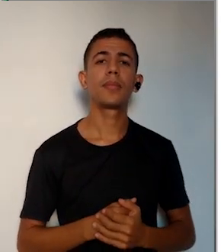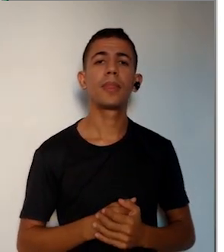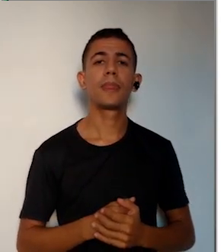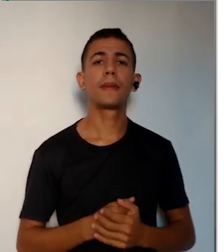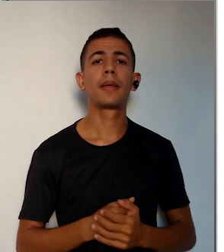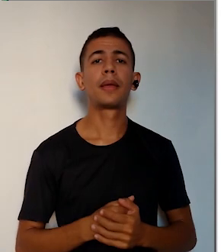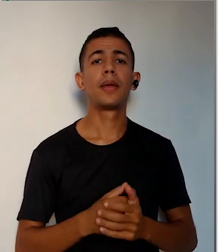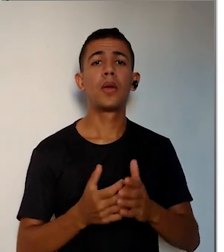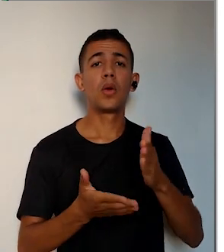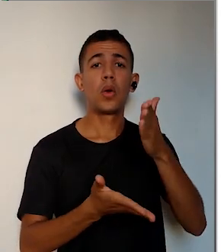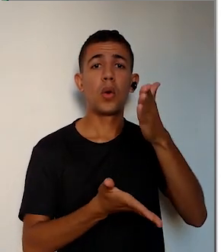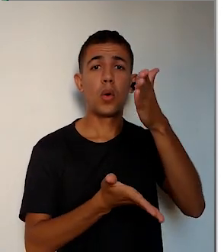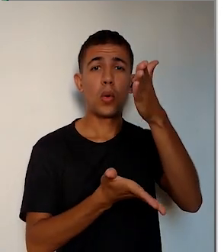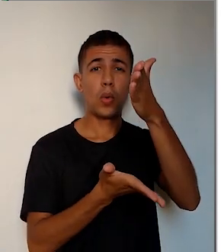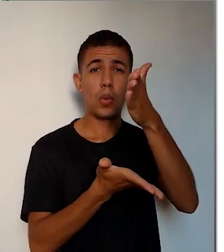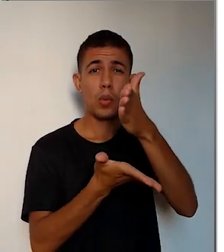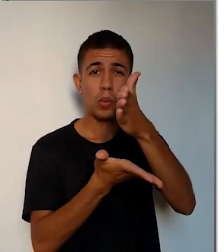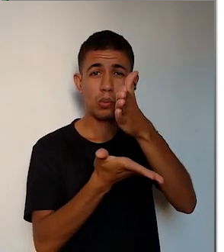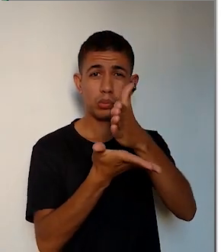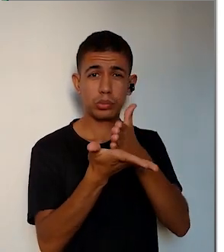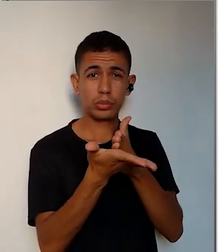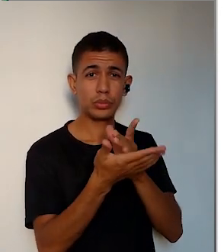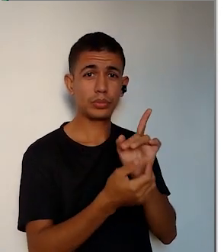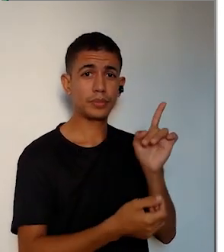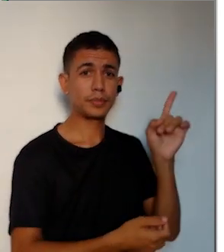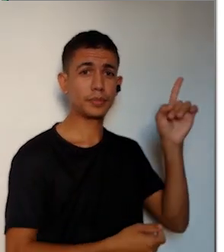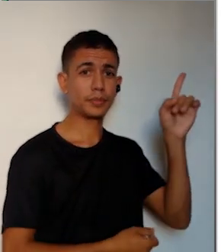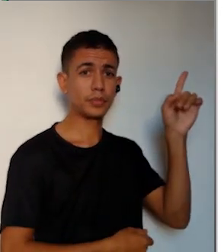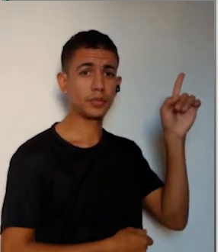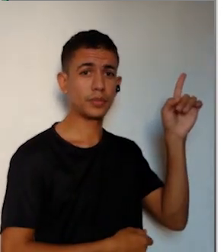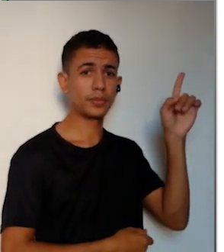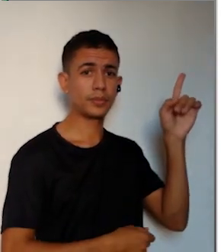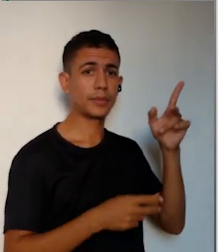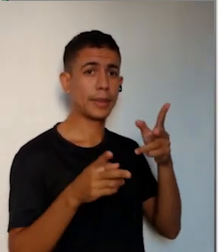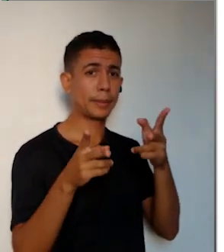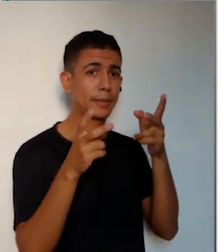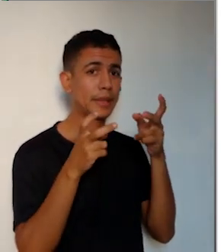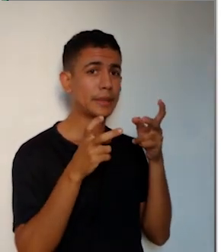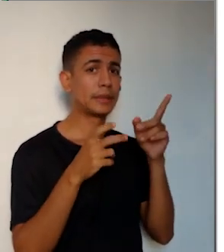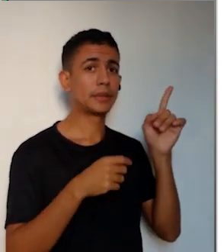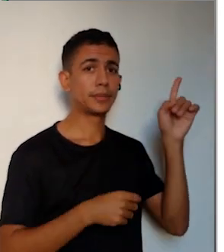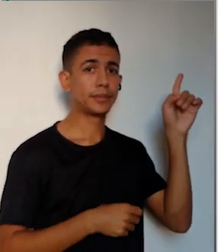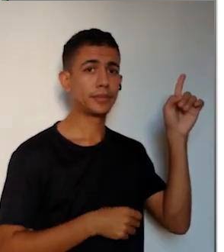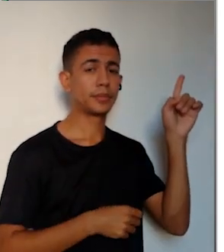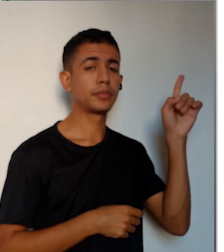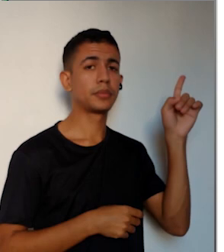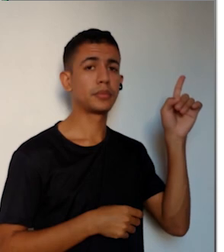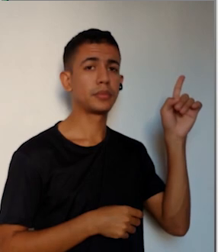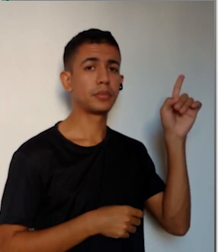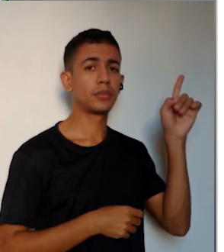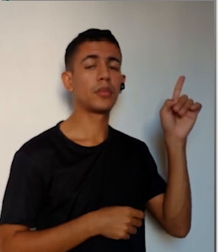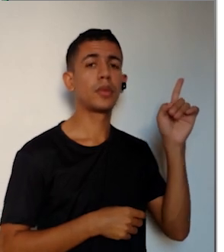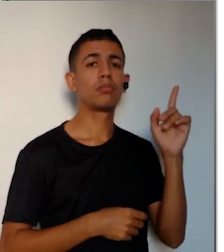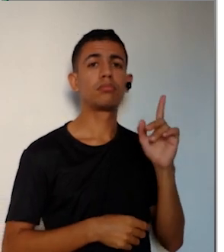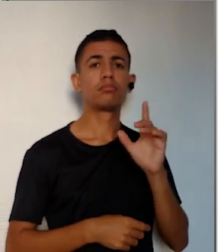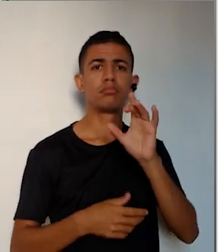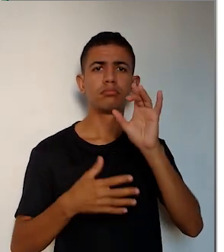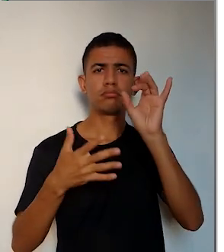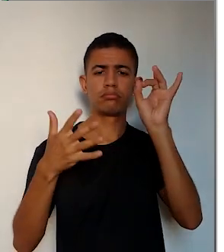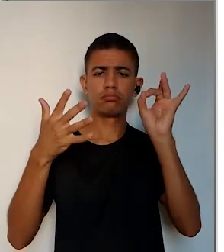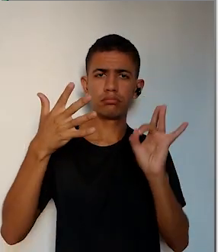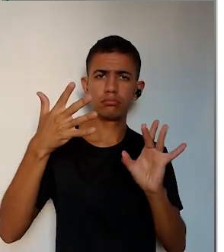Na região do corte longitudinal, deve ser observado que a identificação dos